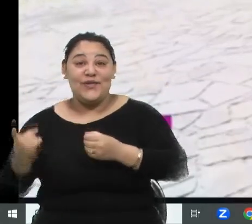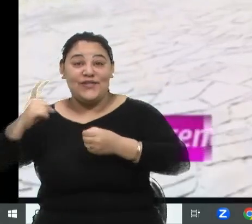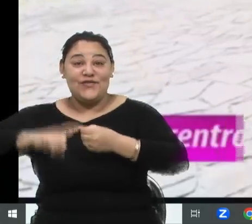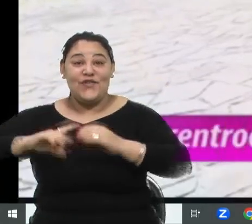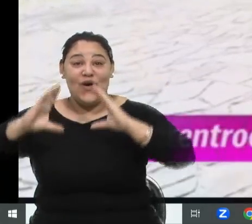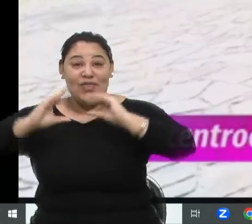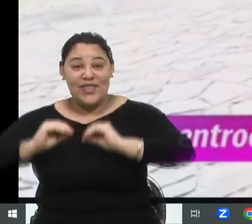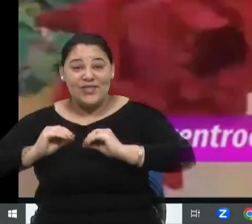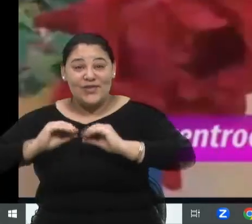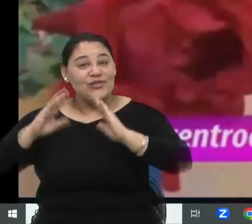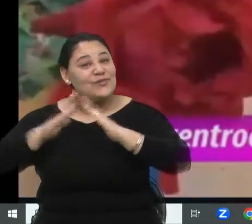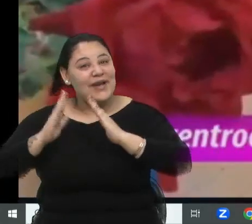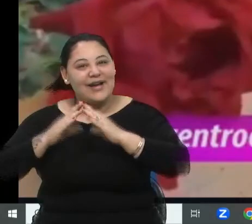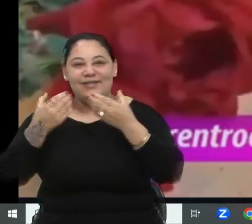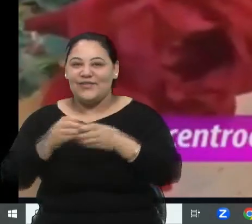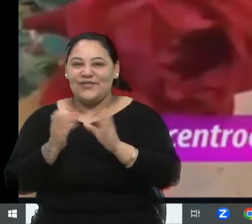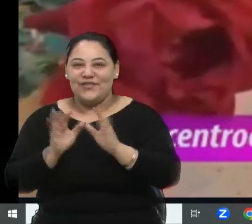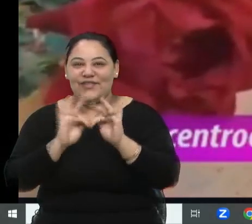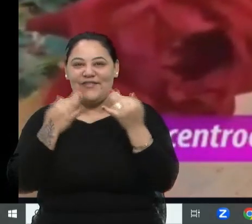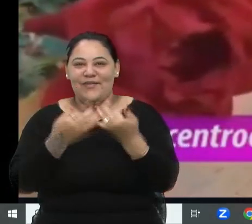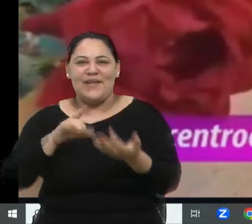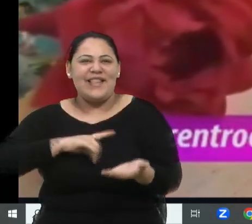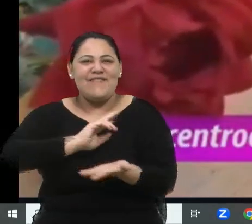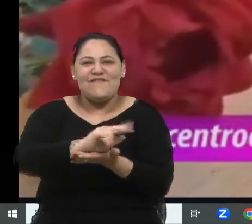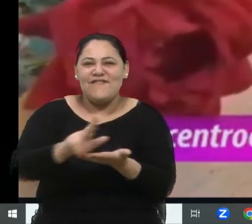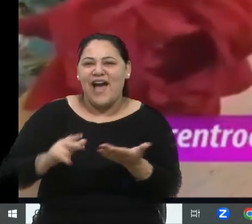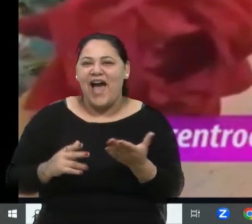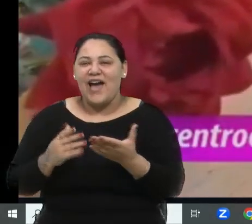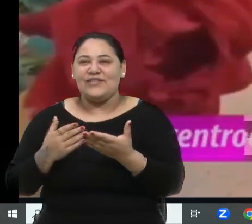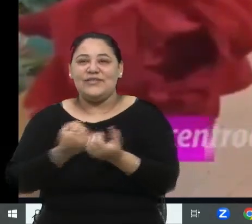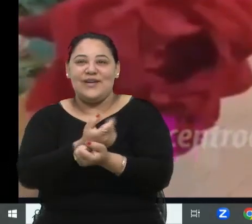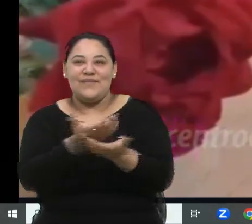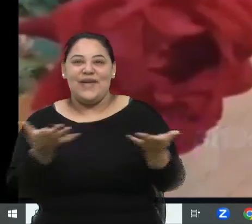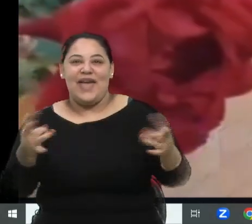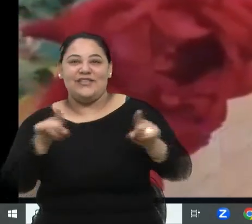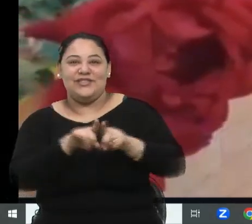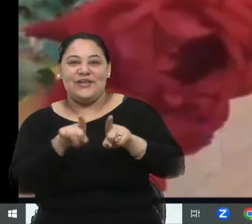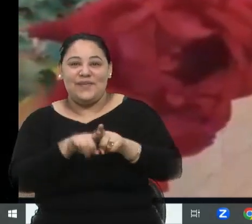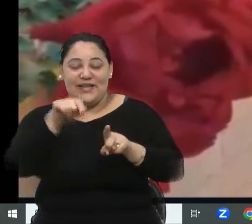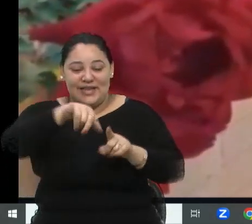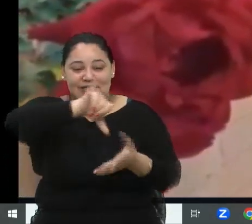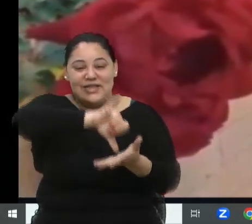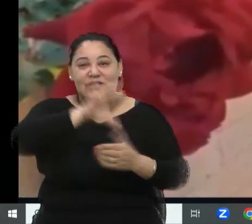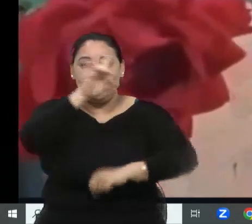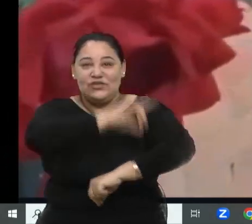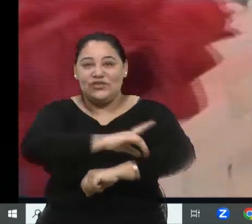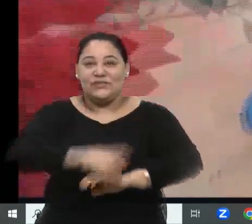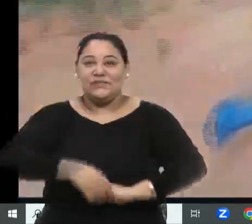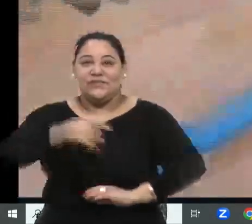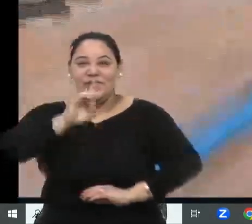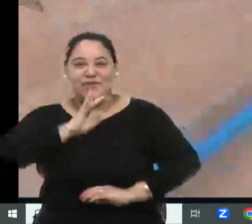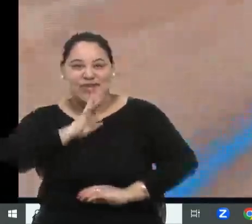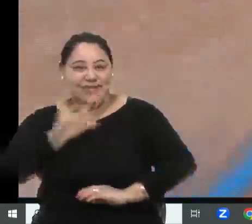o convívio da sua família. Há diversos outros ambientes aqui nesse Centro Dia. Vamos conhecer?